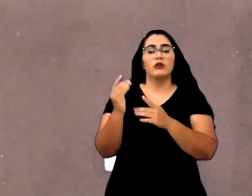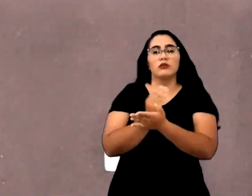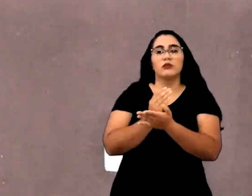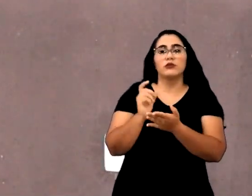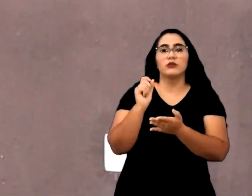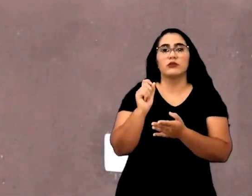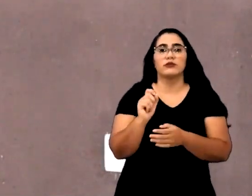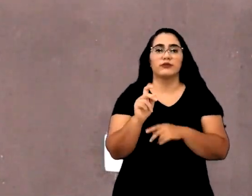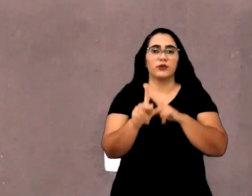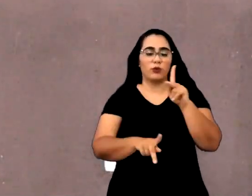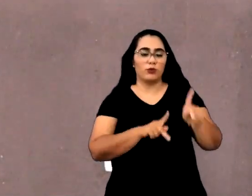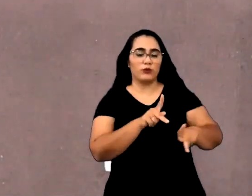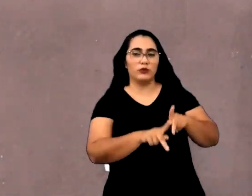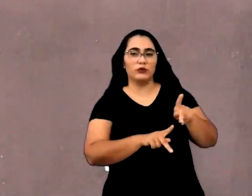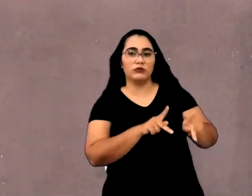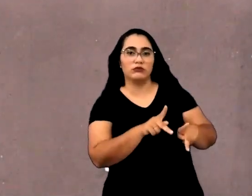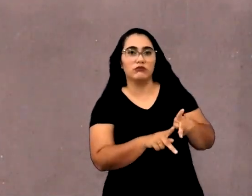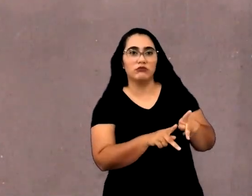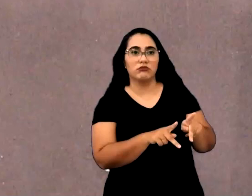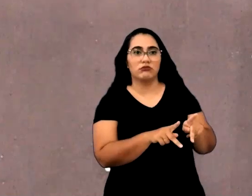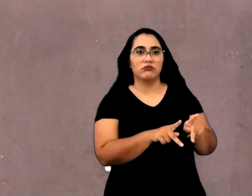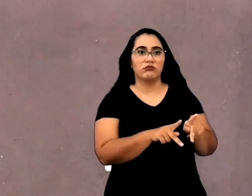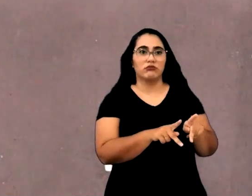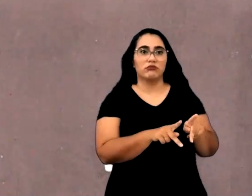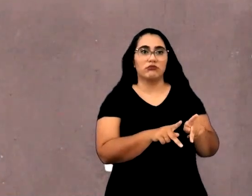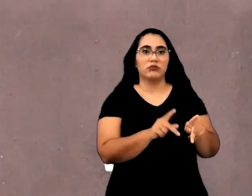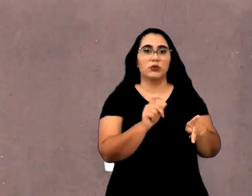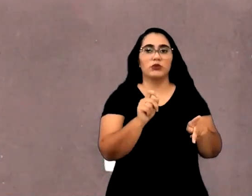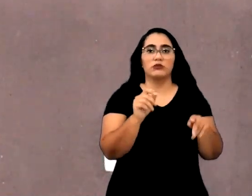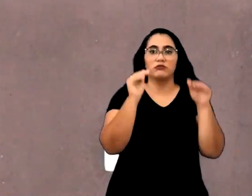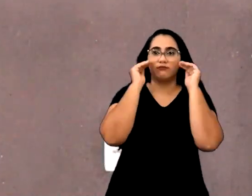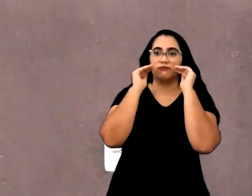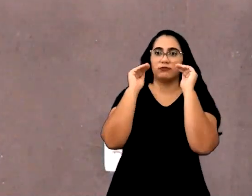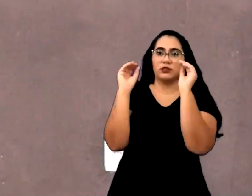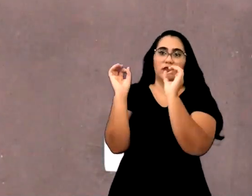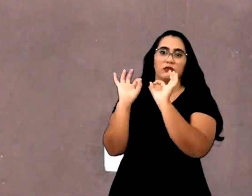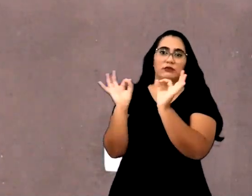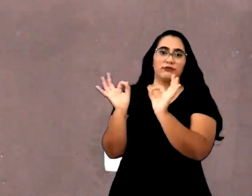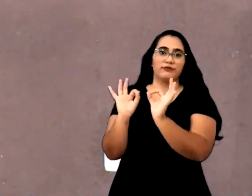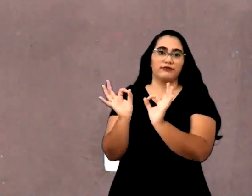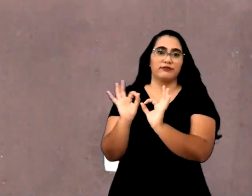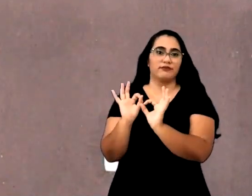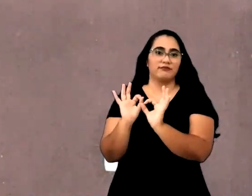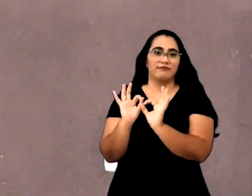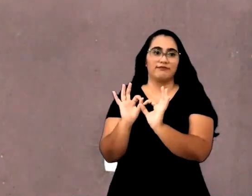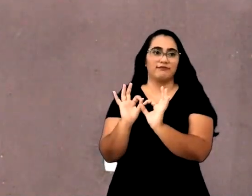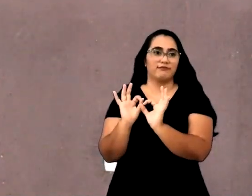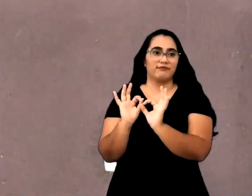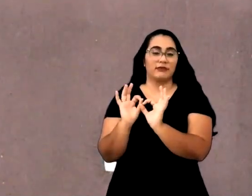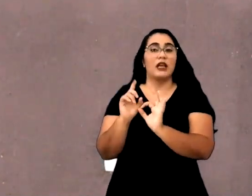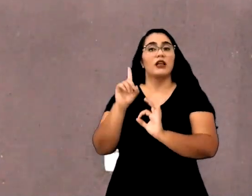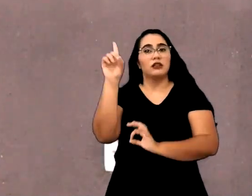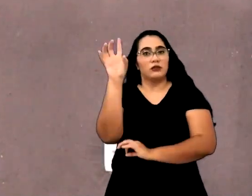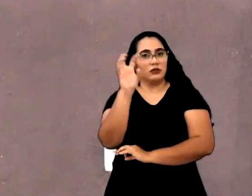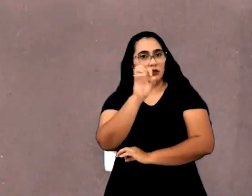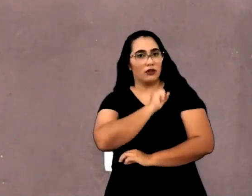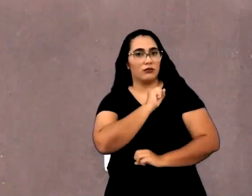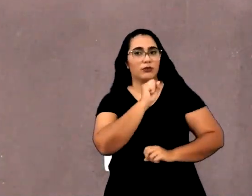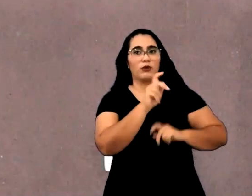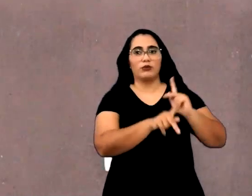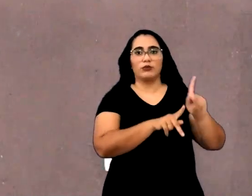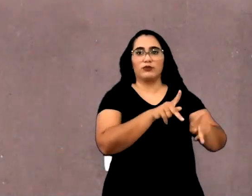das vezes o povo de Deus está sendo desobediente a Deus. Deus ama o